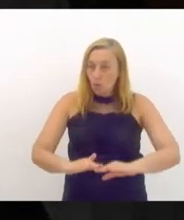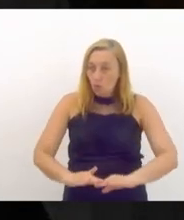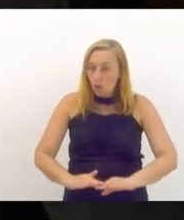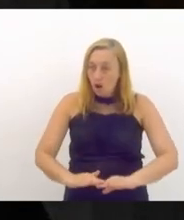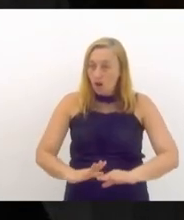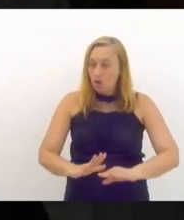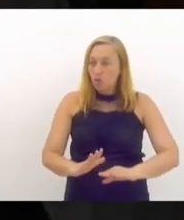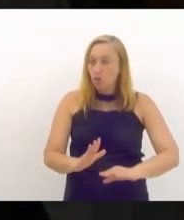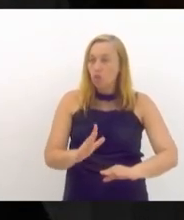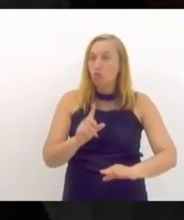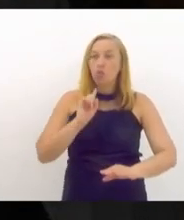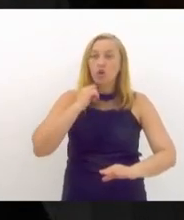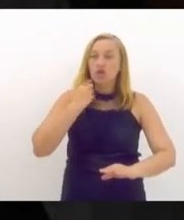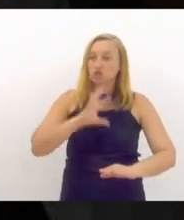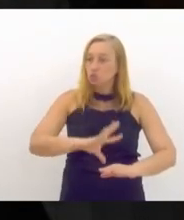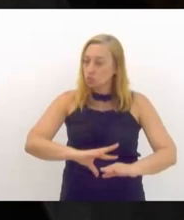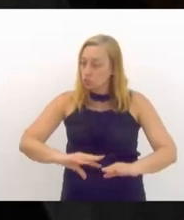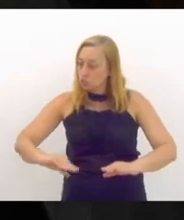todo embora.